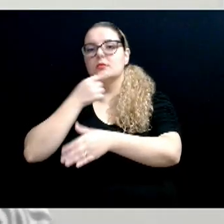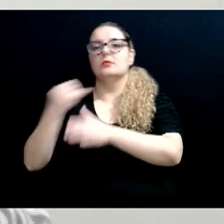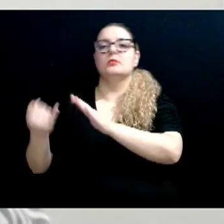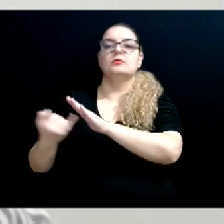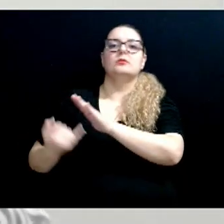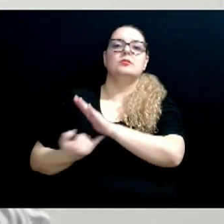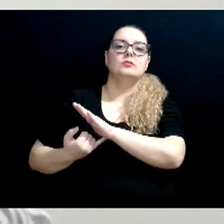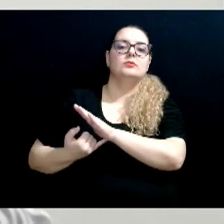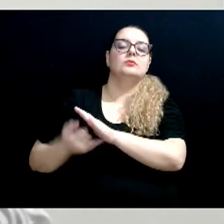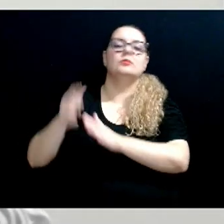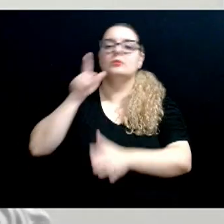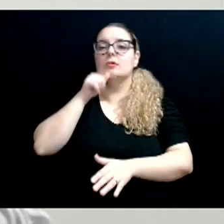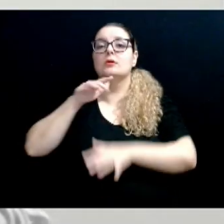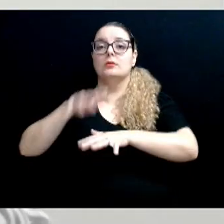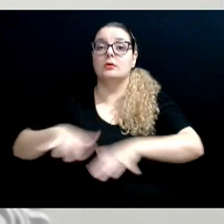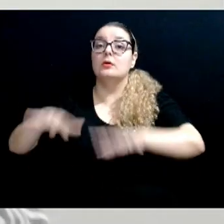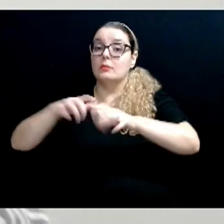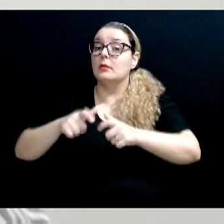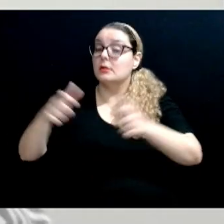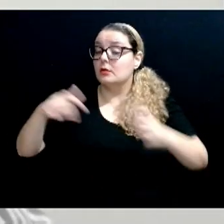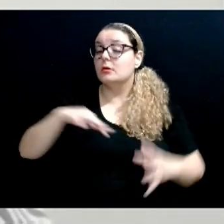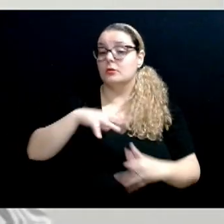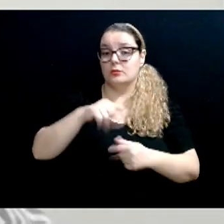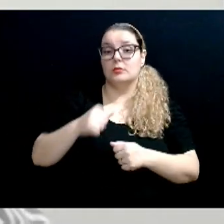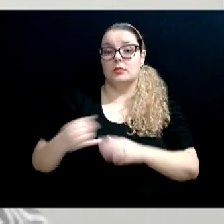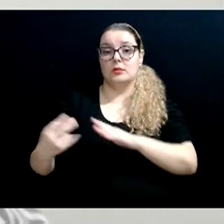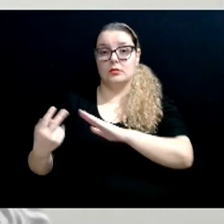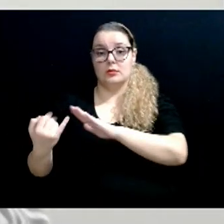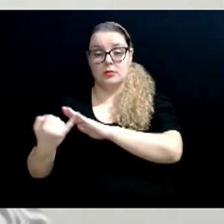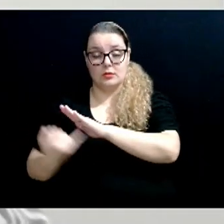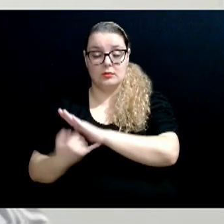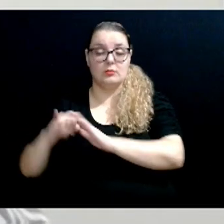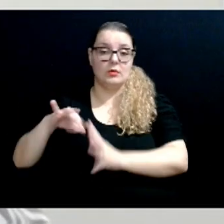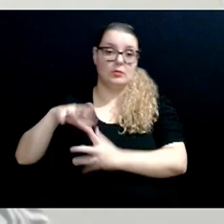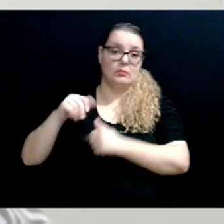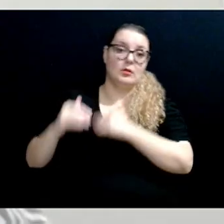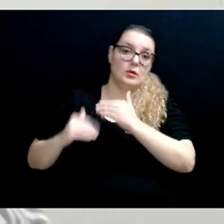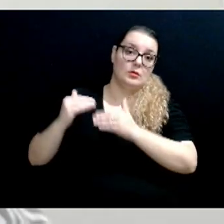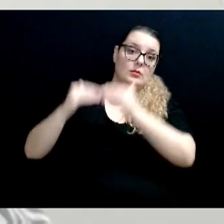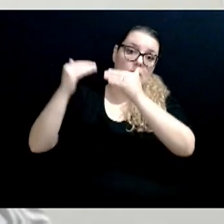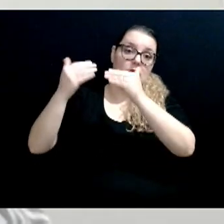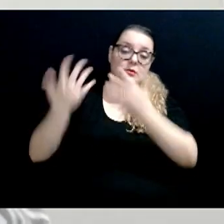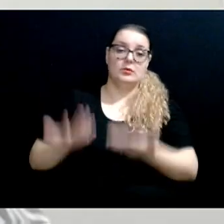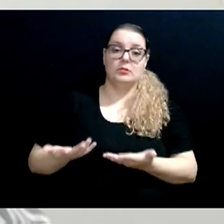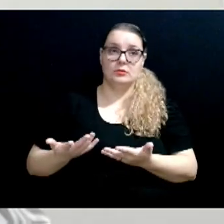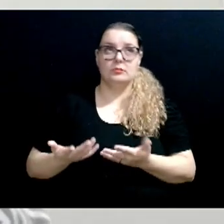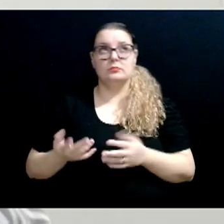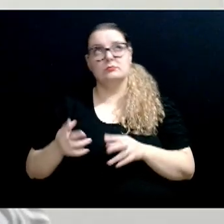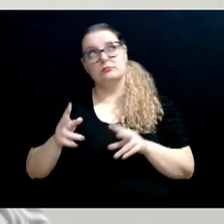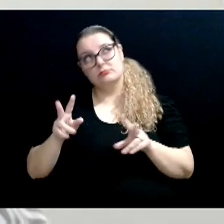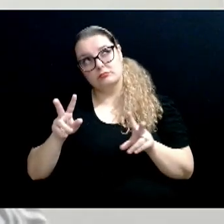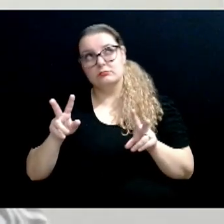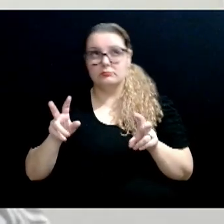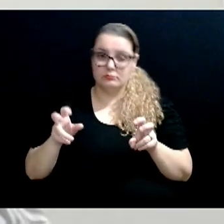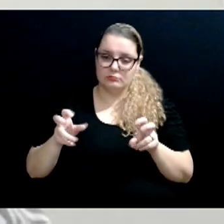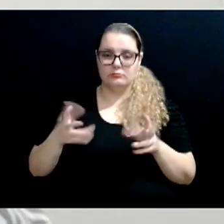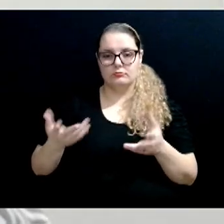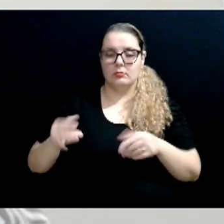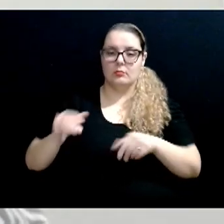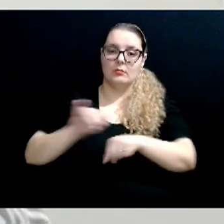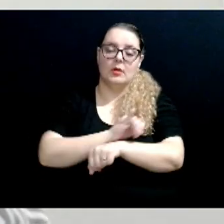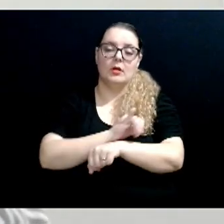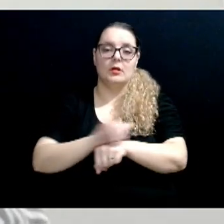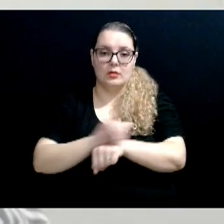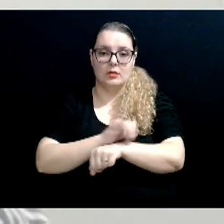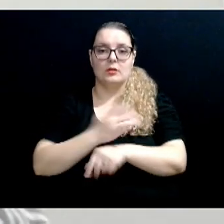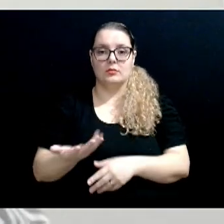mundo, né? Então, essas são instituições internacionais que desenvolveram essa, vou chamar de, uma estratégia de avaliação